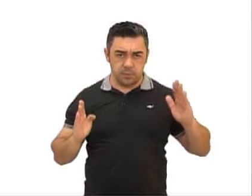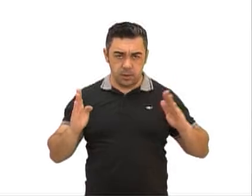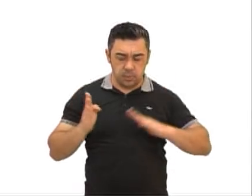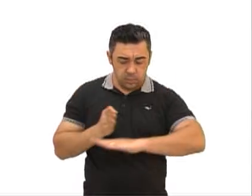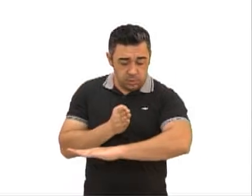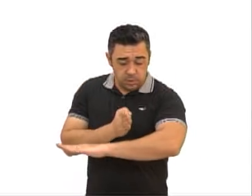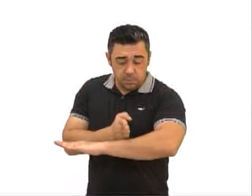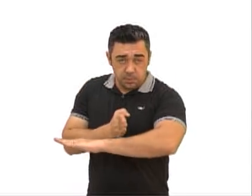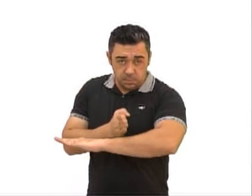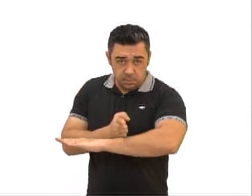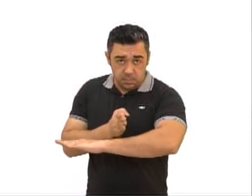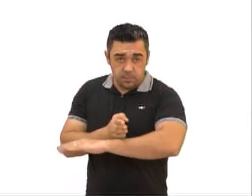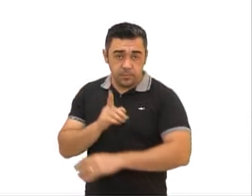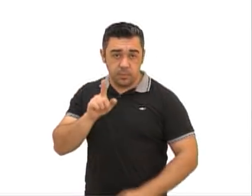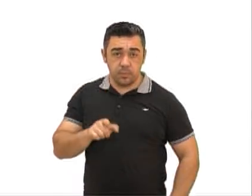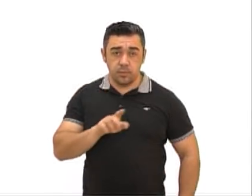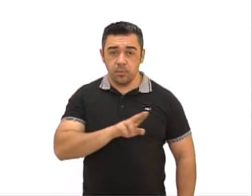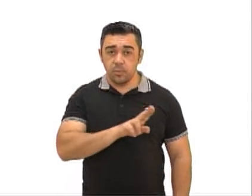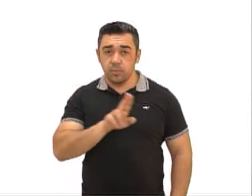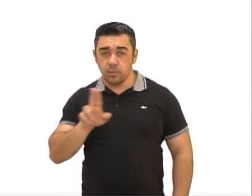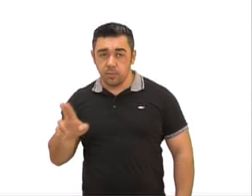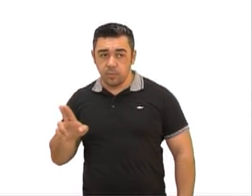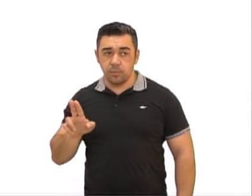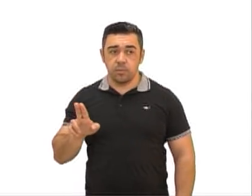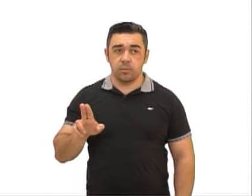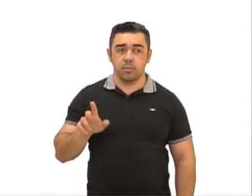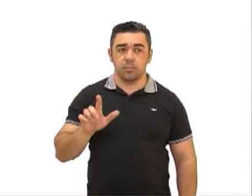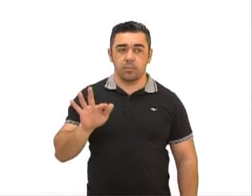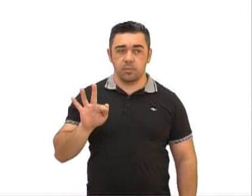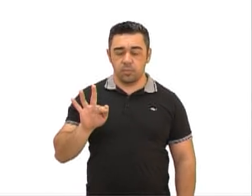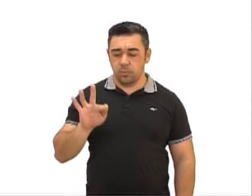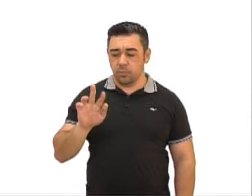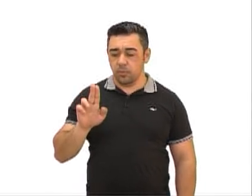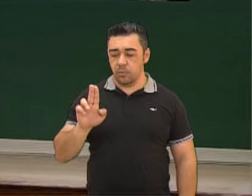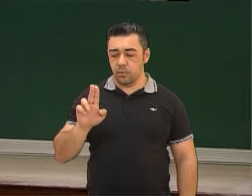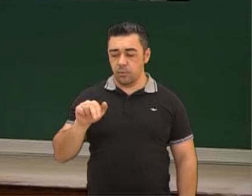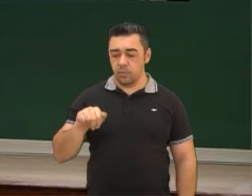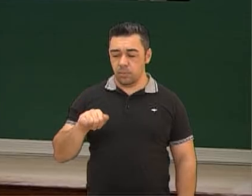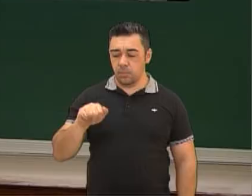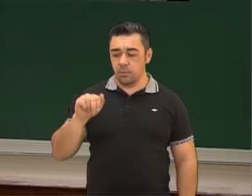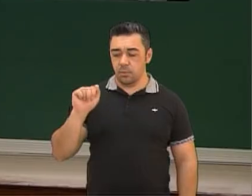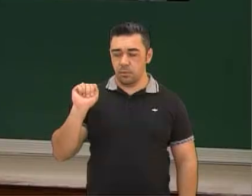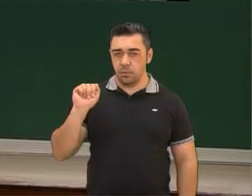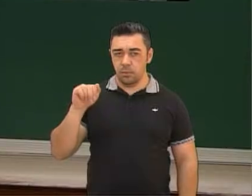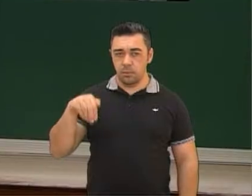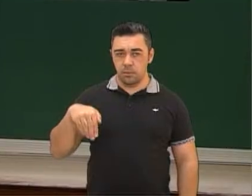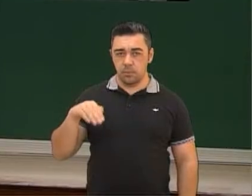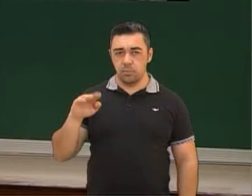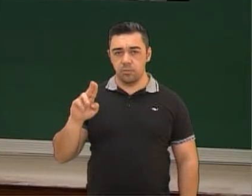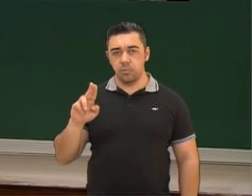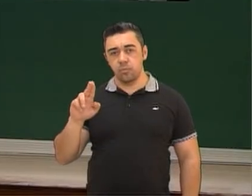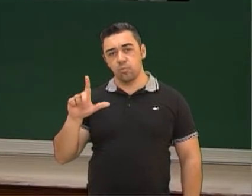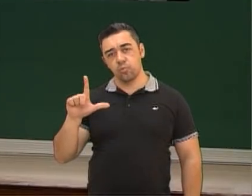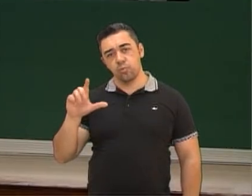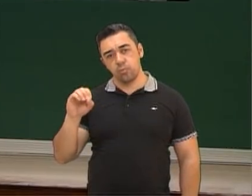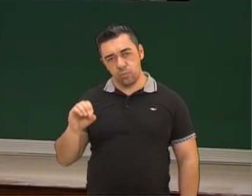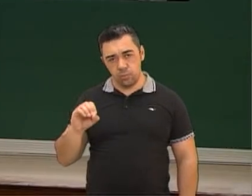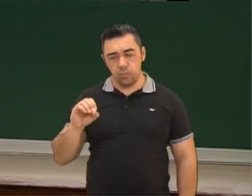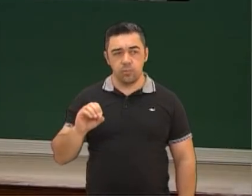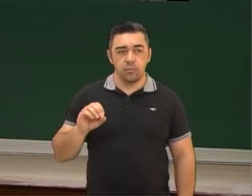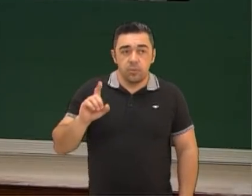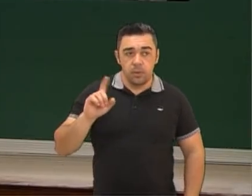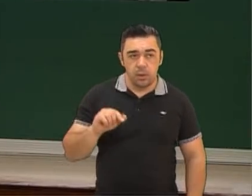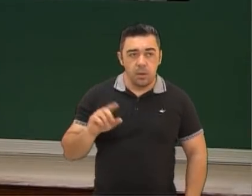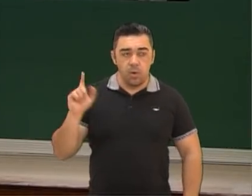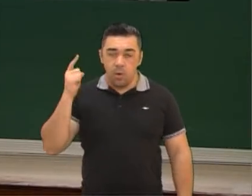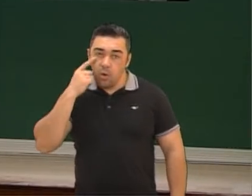circo antigo, era chamado de funâmbulo, né? A corda bamba fica